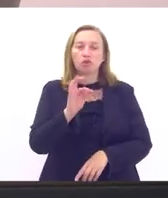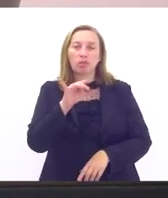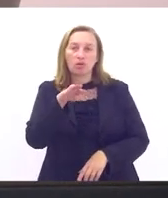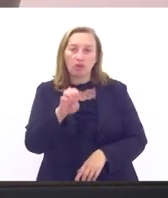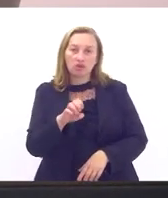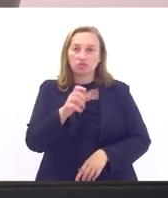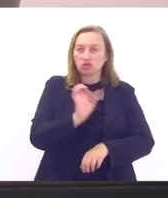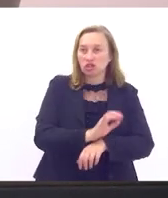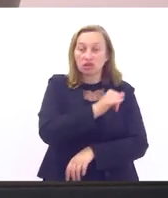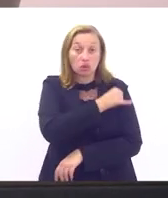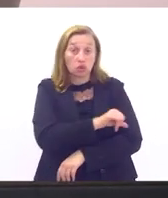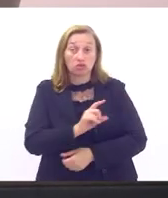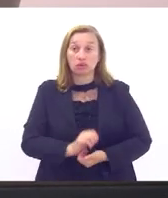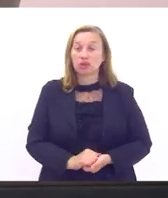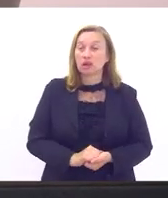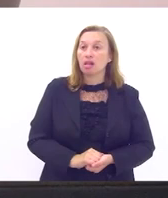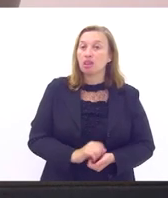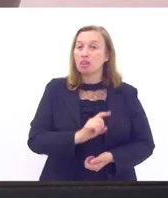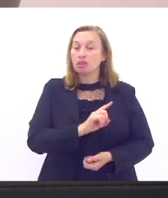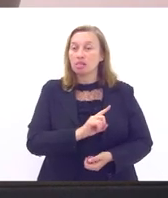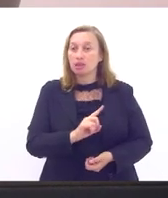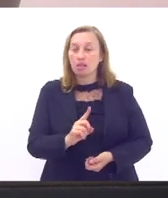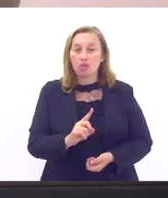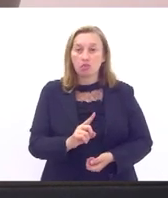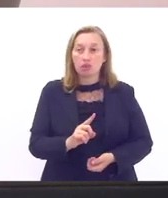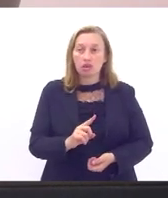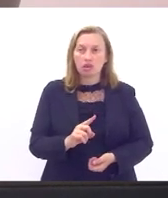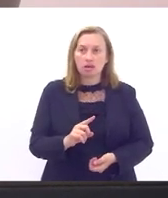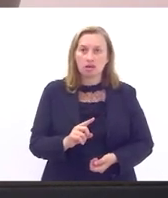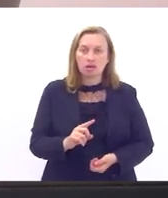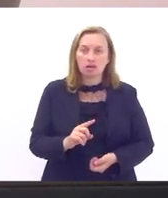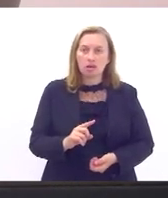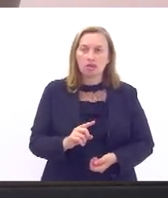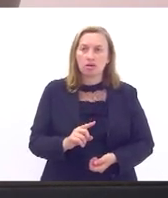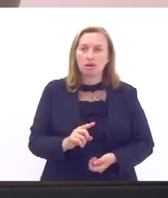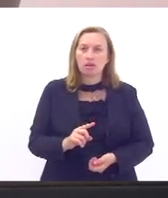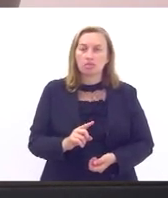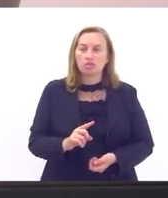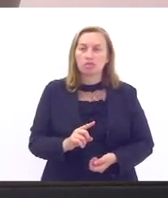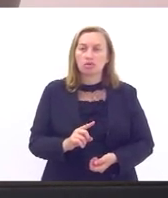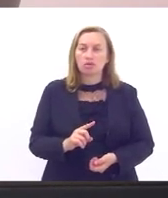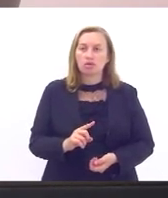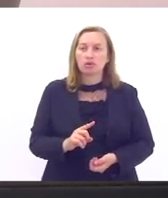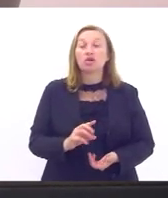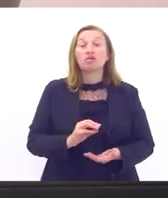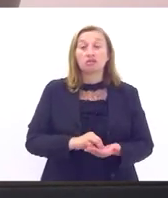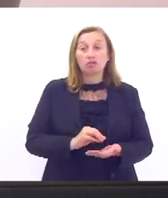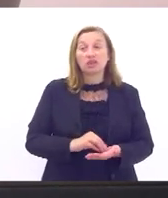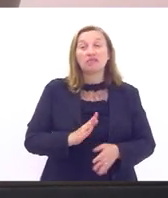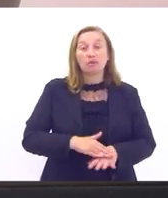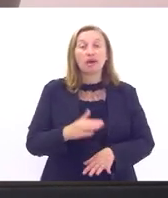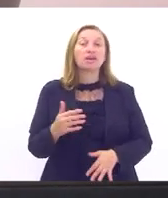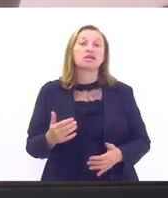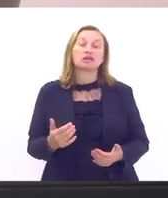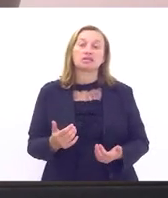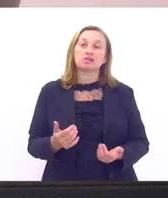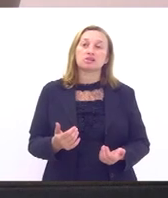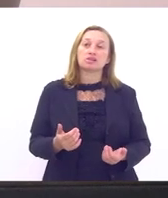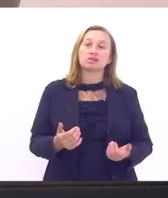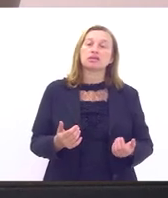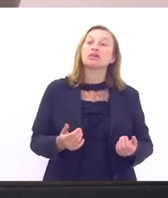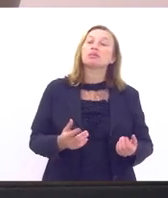Rio de Janeiro não seriam suficientes para subsidiar o financiamento do conjunto de intervenções necessárias para garantir o